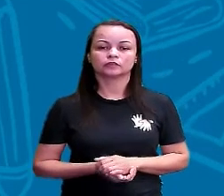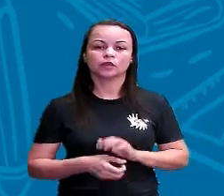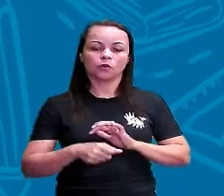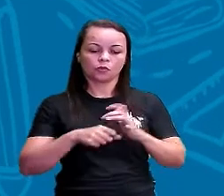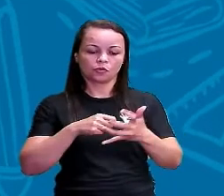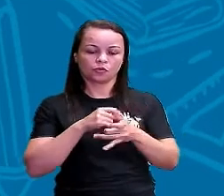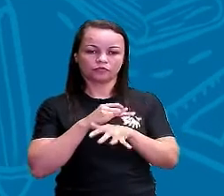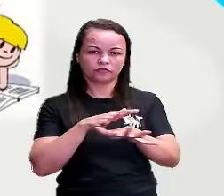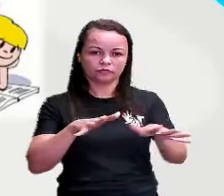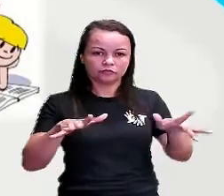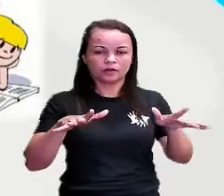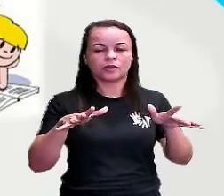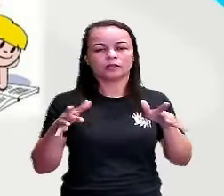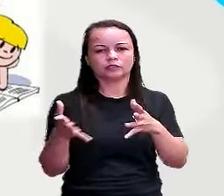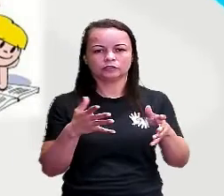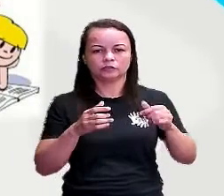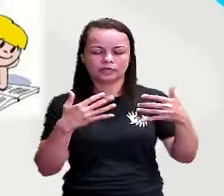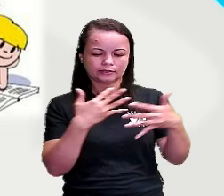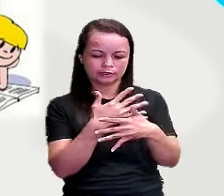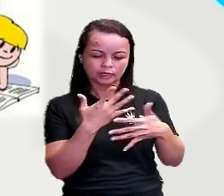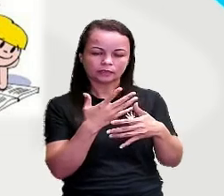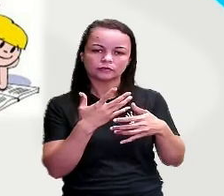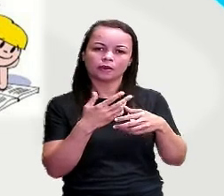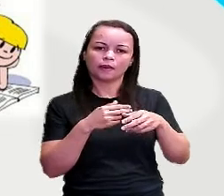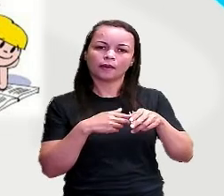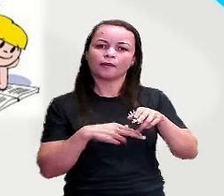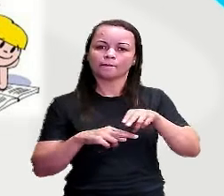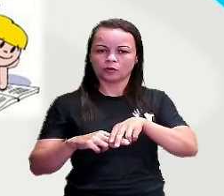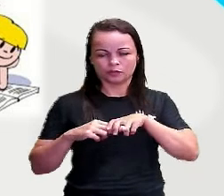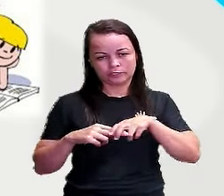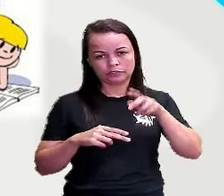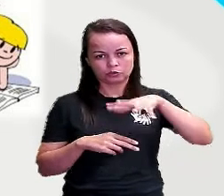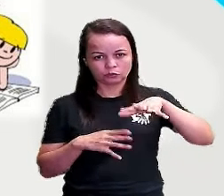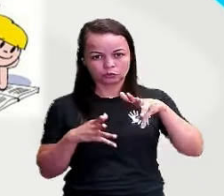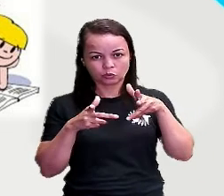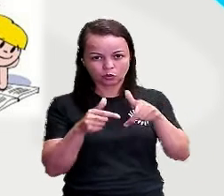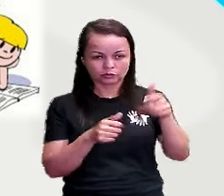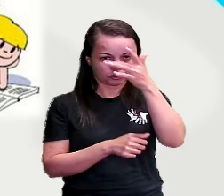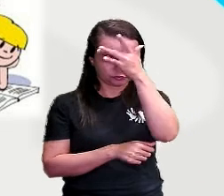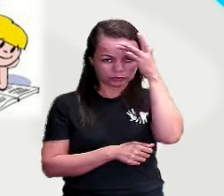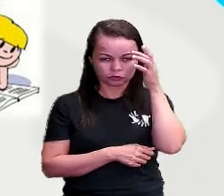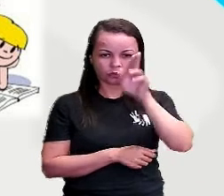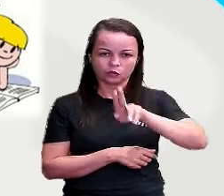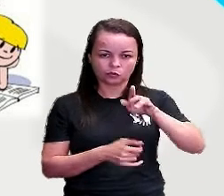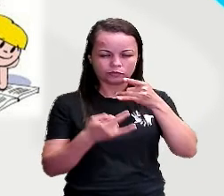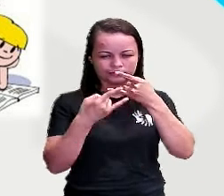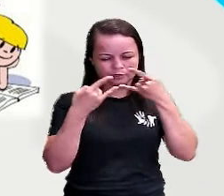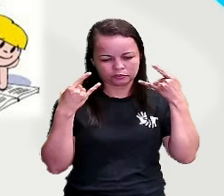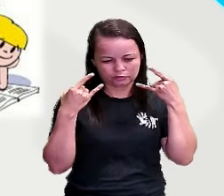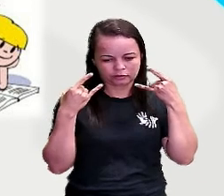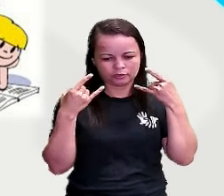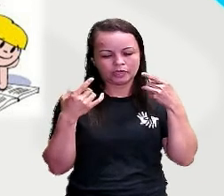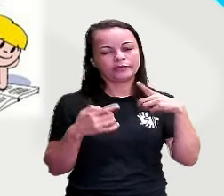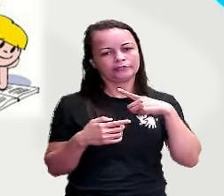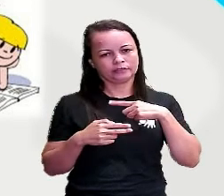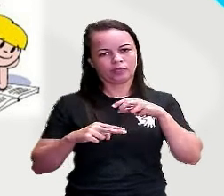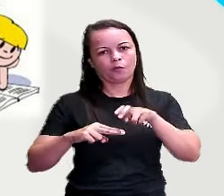na cidade, por isso todos devem usar máscaras. Então, temos ali a conjunção por isso.